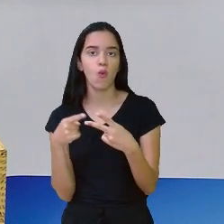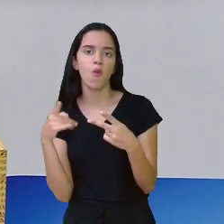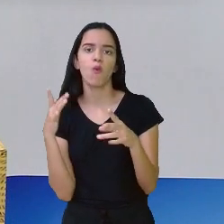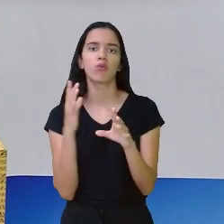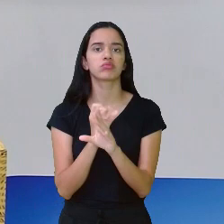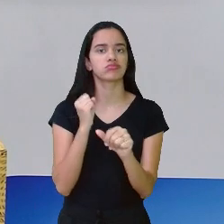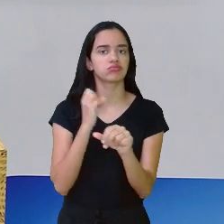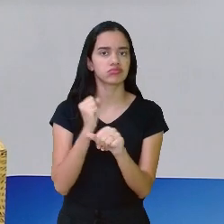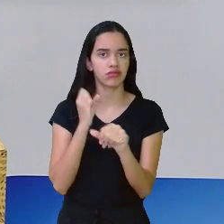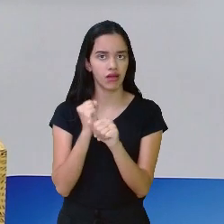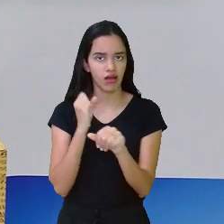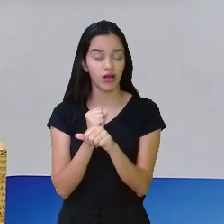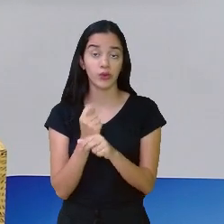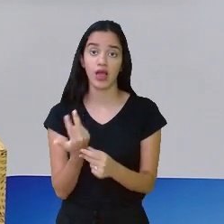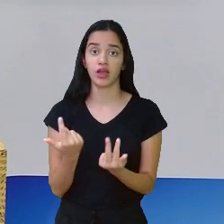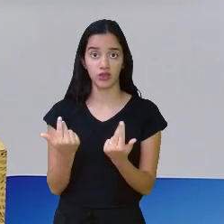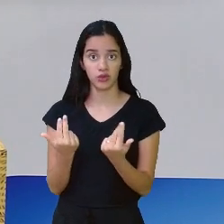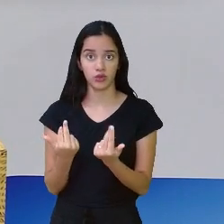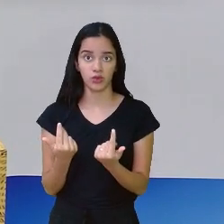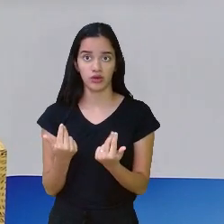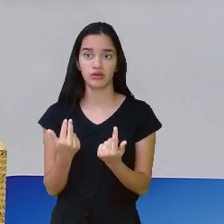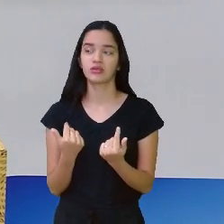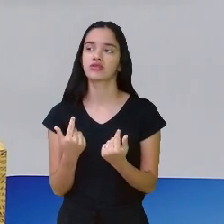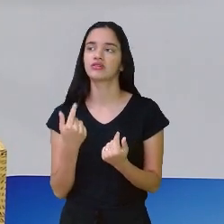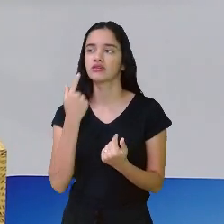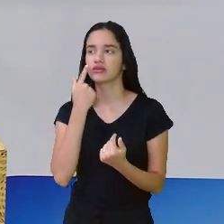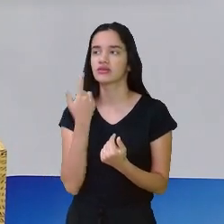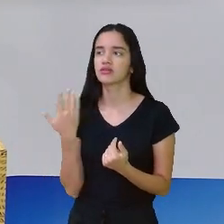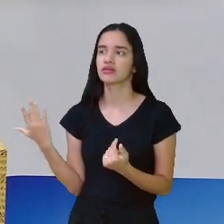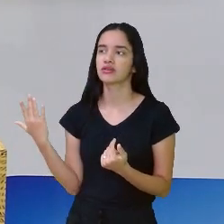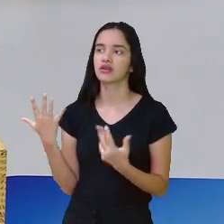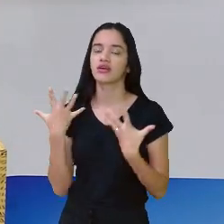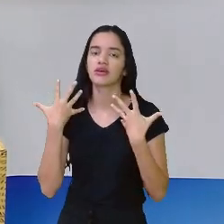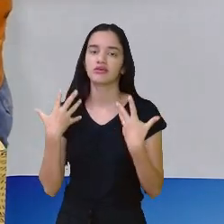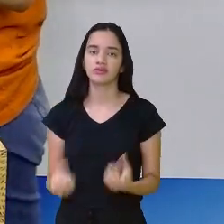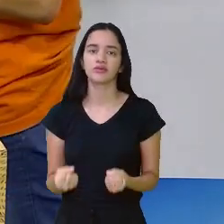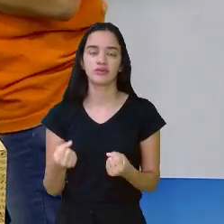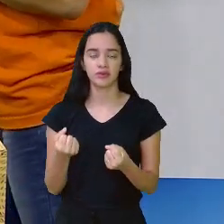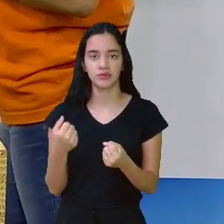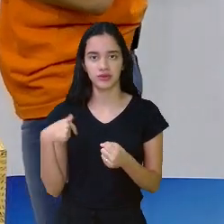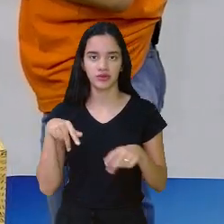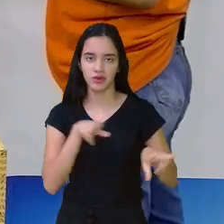dessa adição são iguais. Foco aqui, olha, vamos observar aqui.